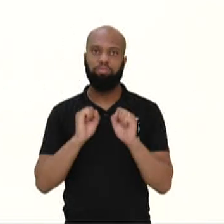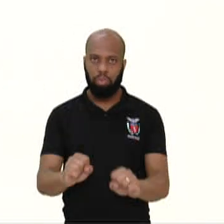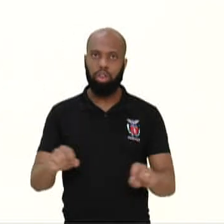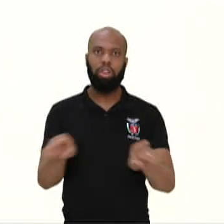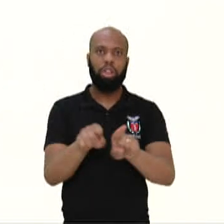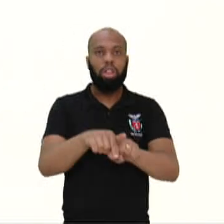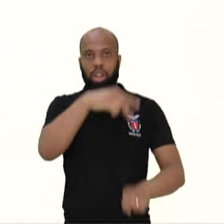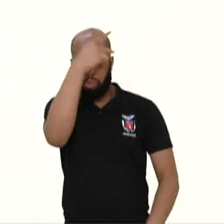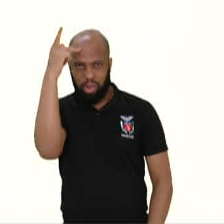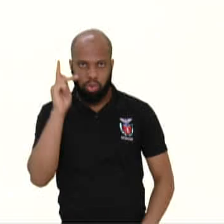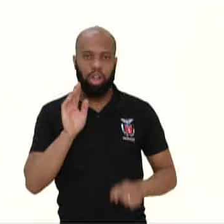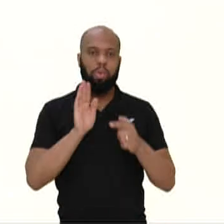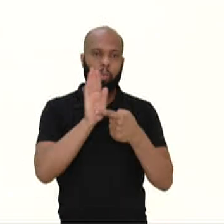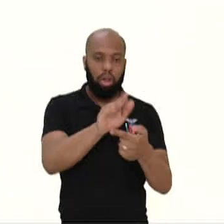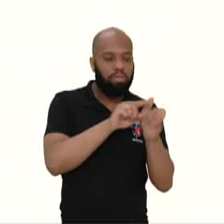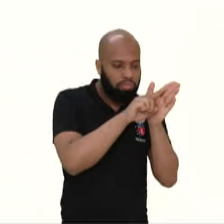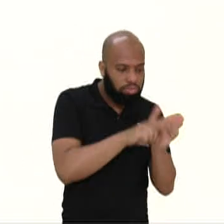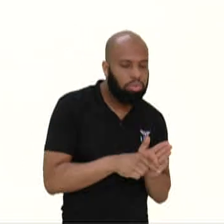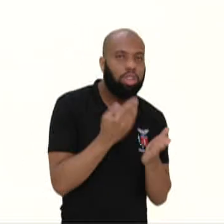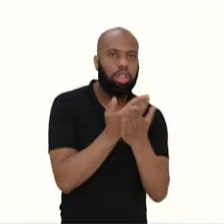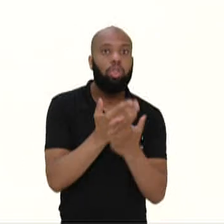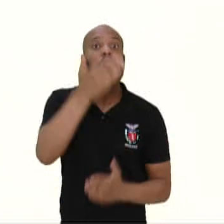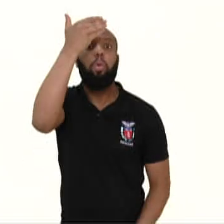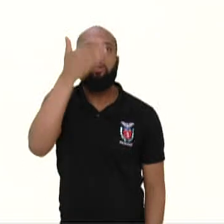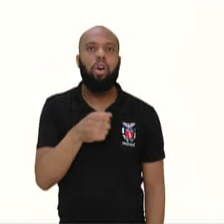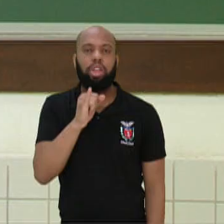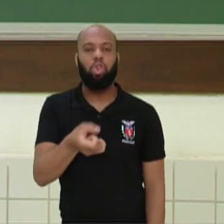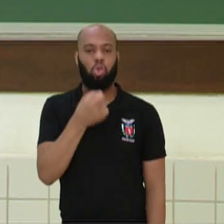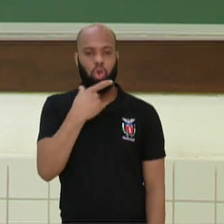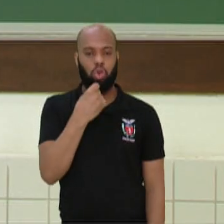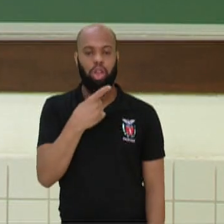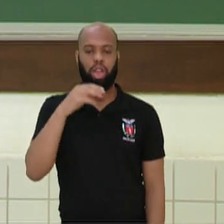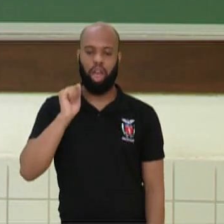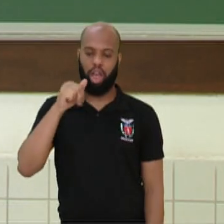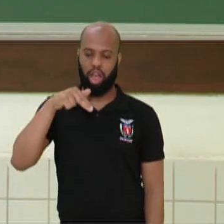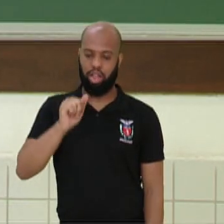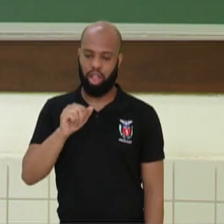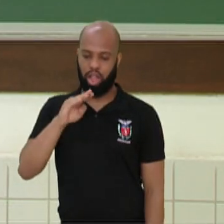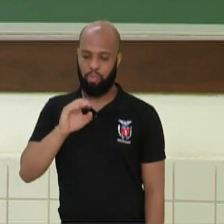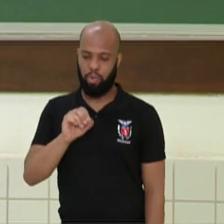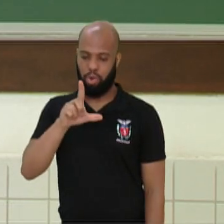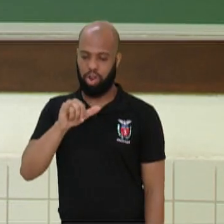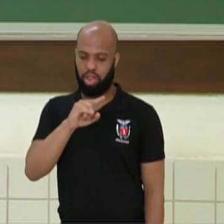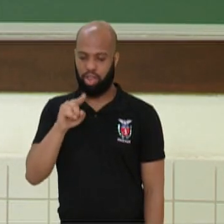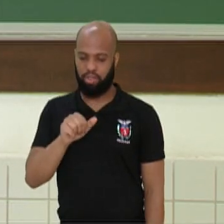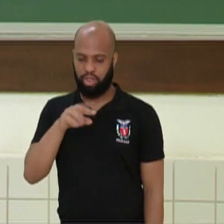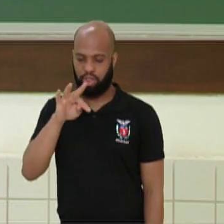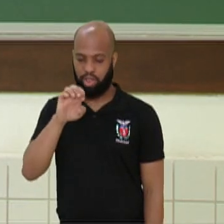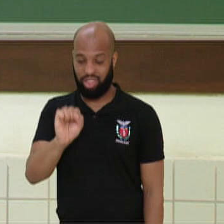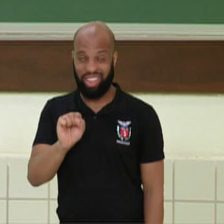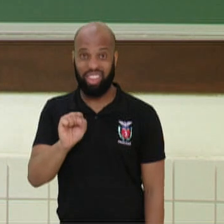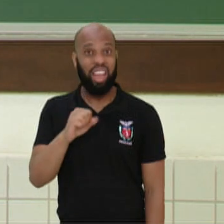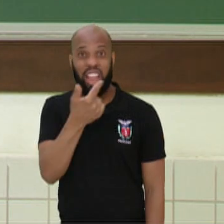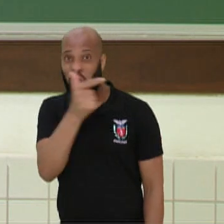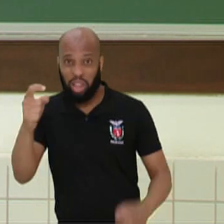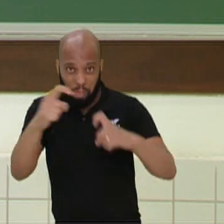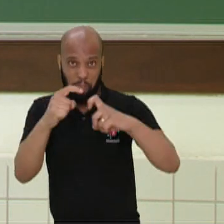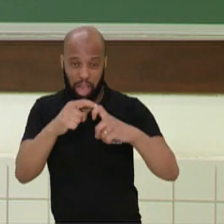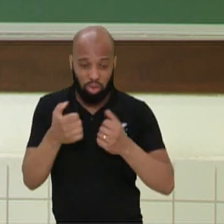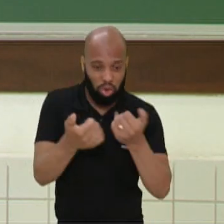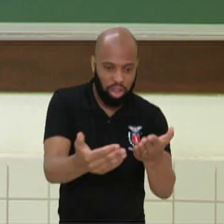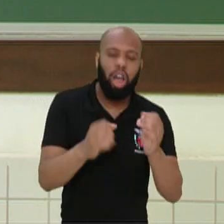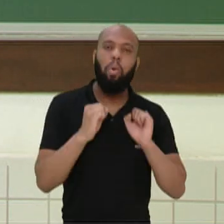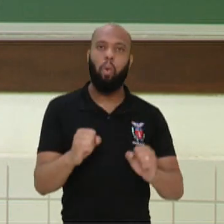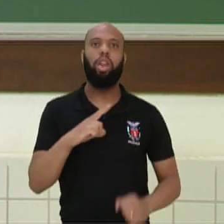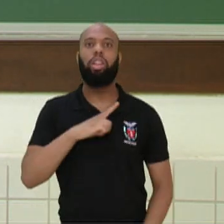estudos comprovando aí que o uso de anabolizantes de forma indiscriminada e sem acompanhamento profissional pode levar